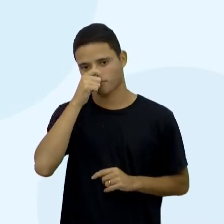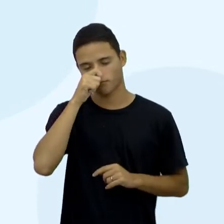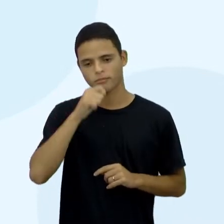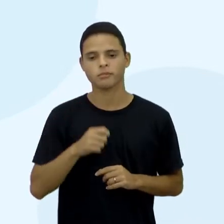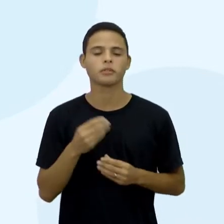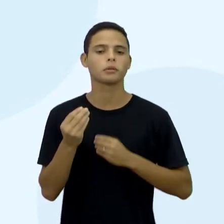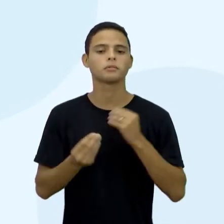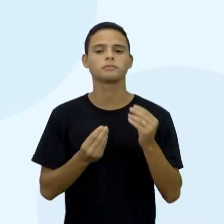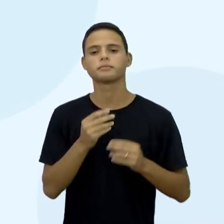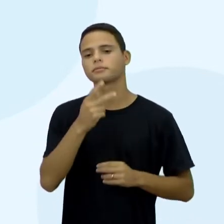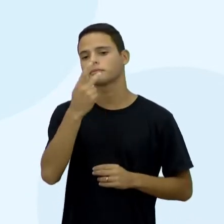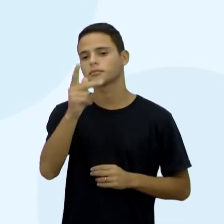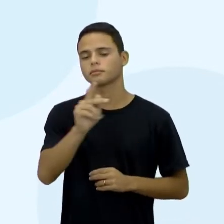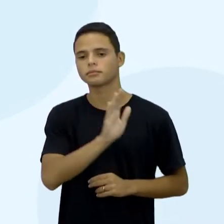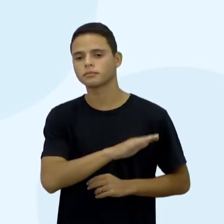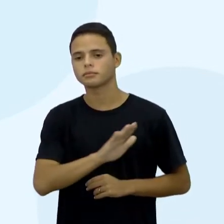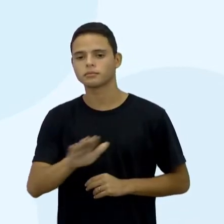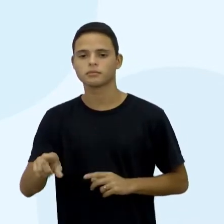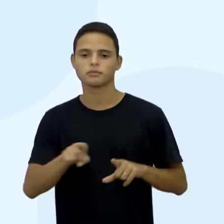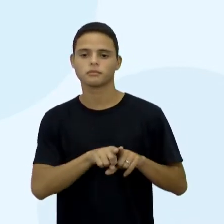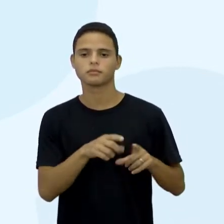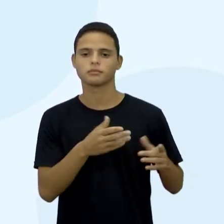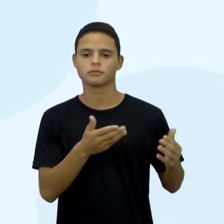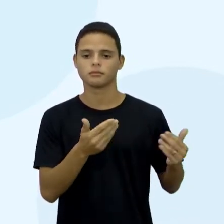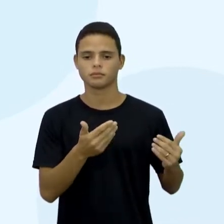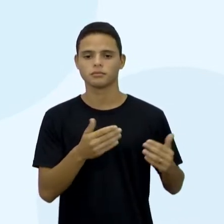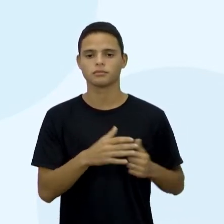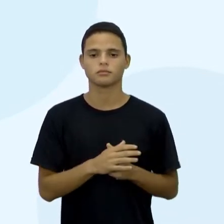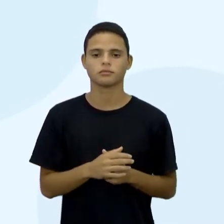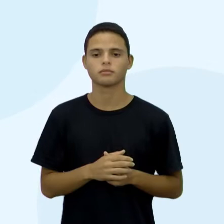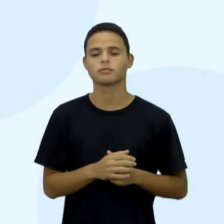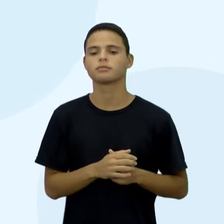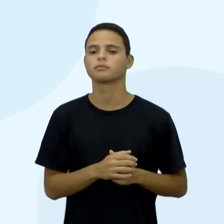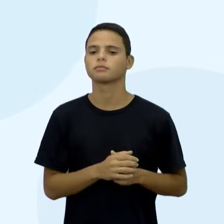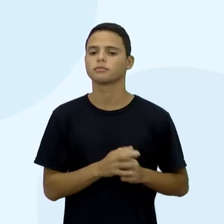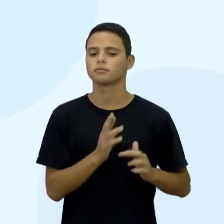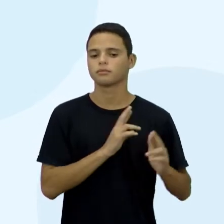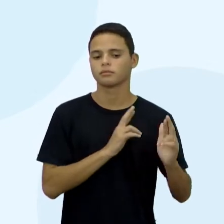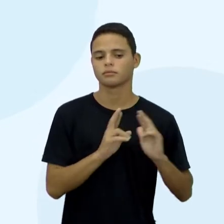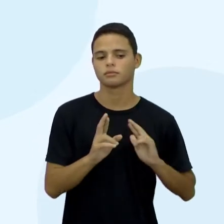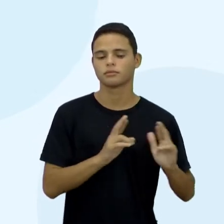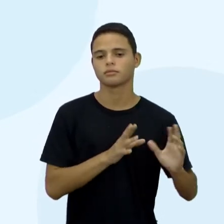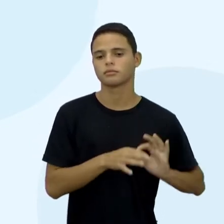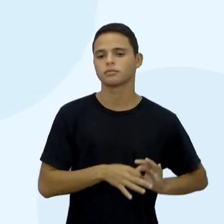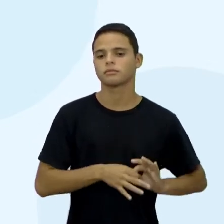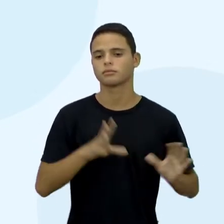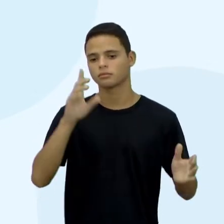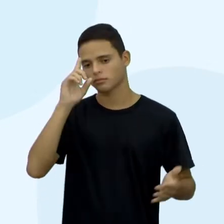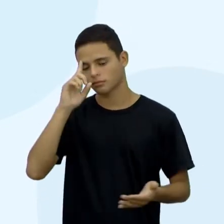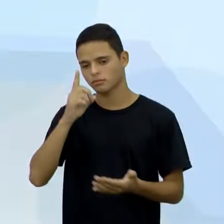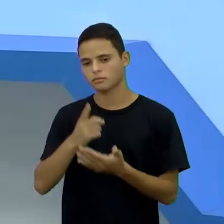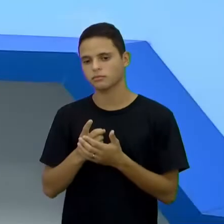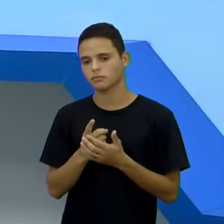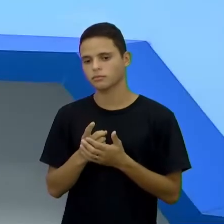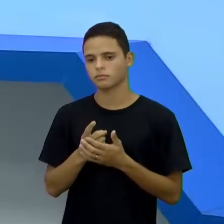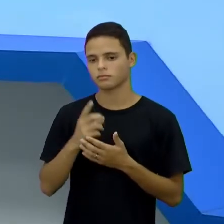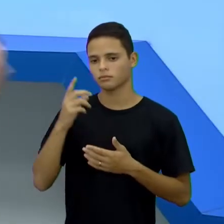foi a sua adolescência e a sua infância, já que a gente tem pouco tempo, em relação, por exemplo, à liberdade de escolha? Você acha que seus pais eram muito